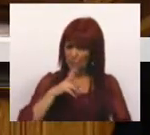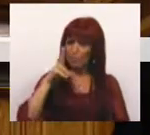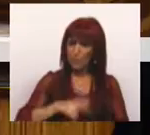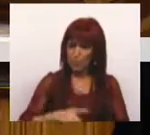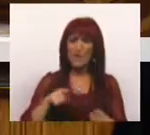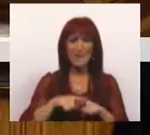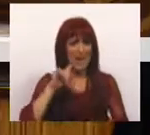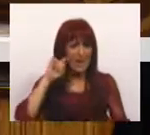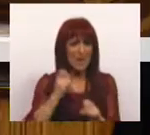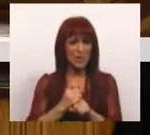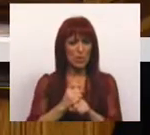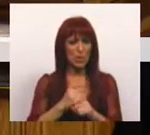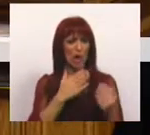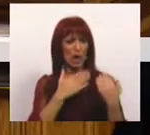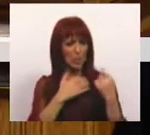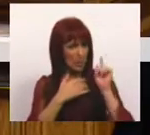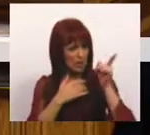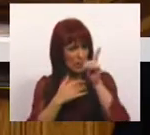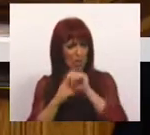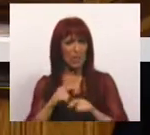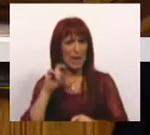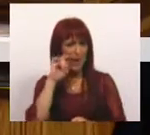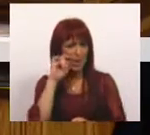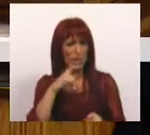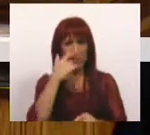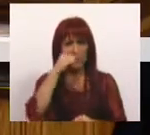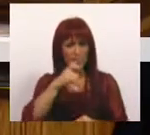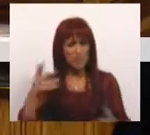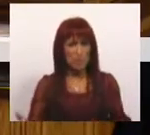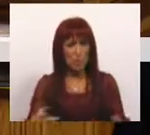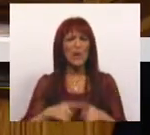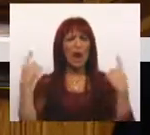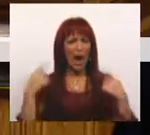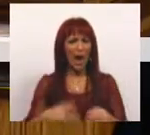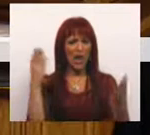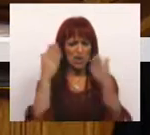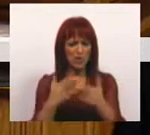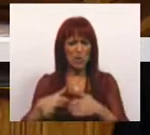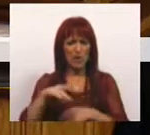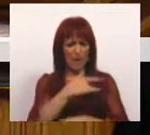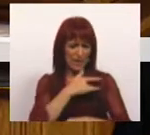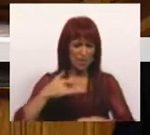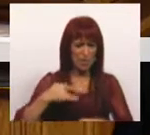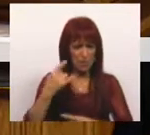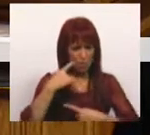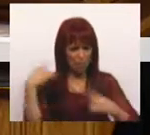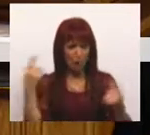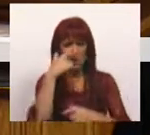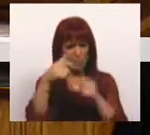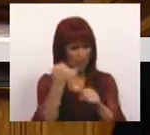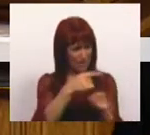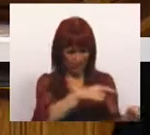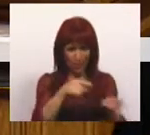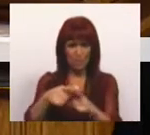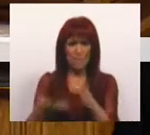nacional e exigindo-se-lhes responsabilidade na segurança de pessoas. Existem estudos na área da saúde que mostram que estes